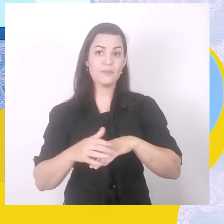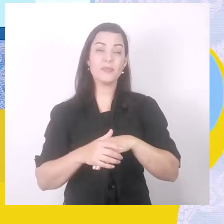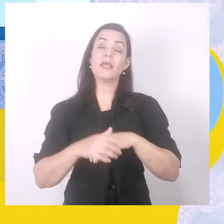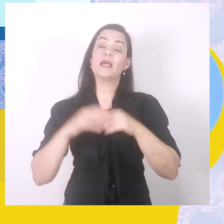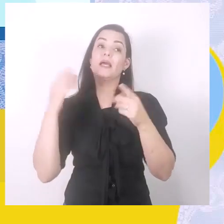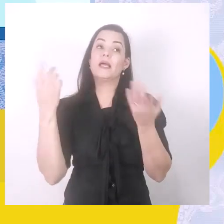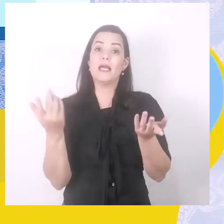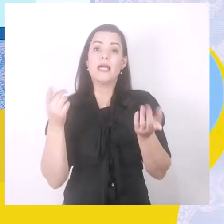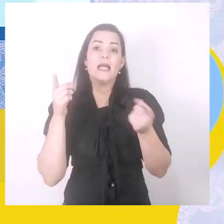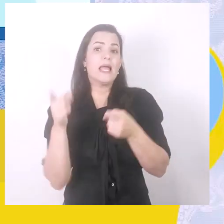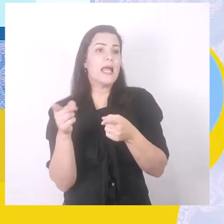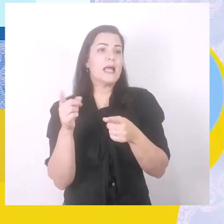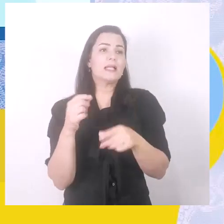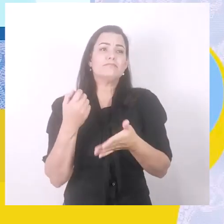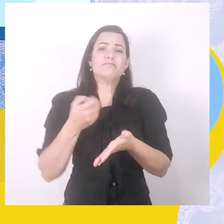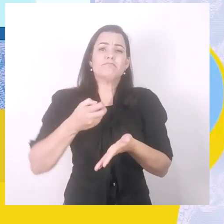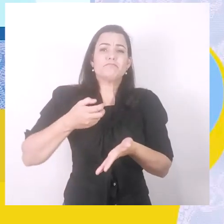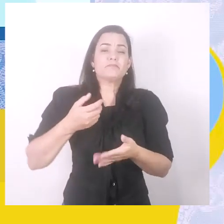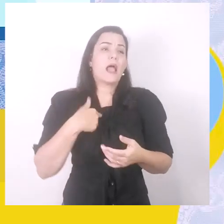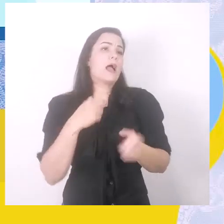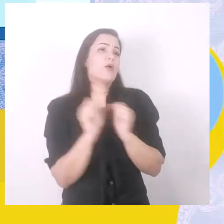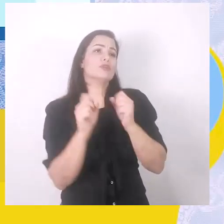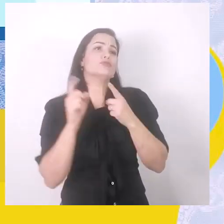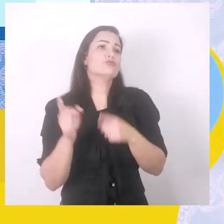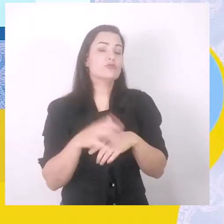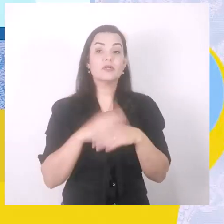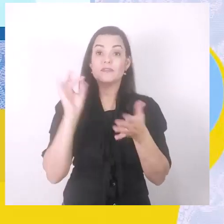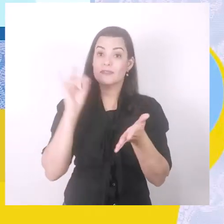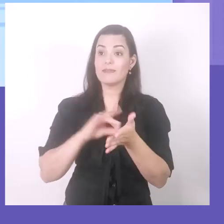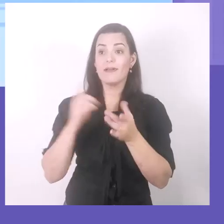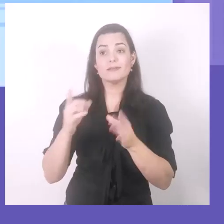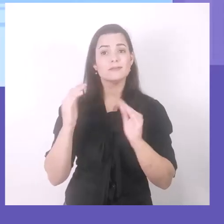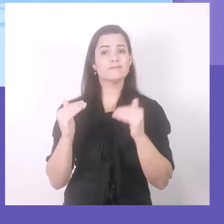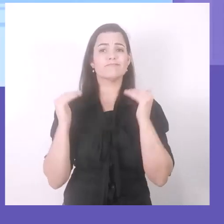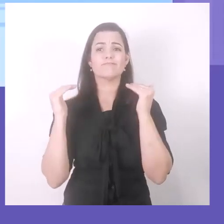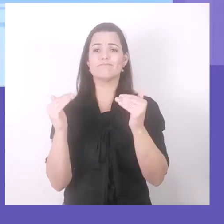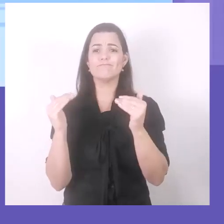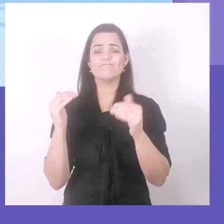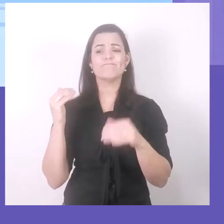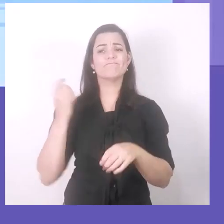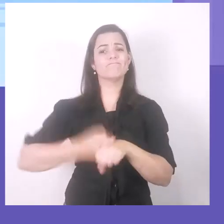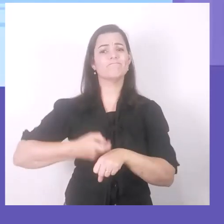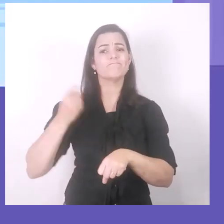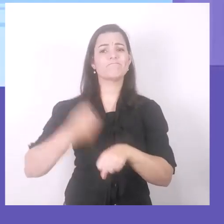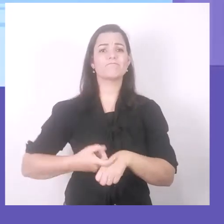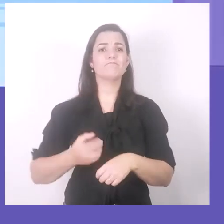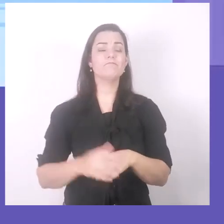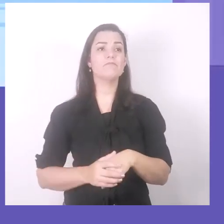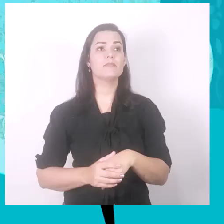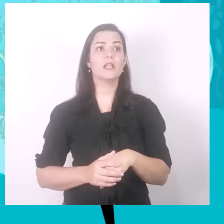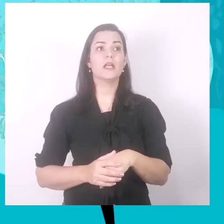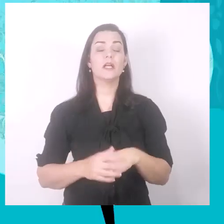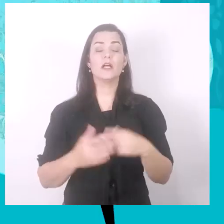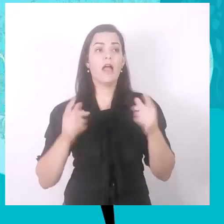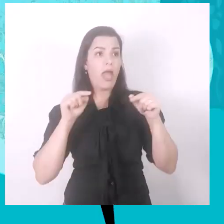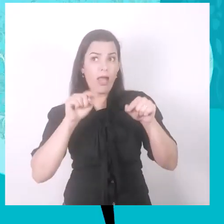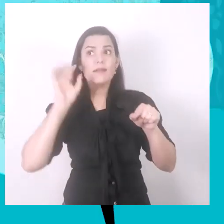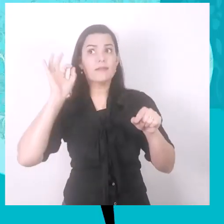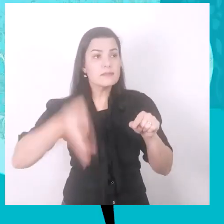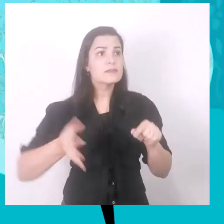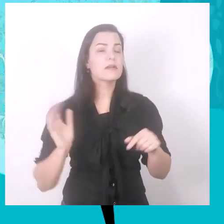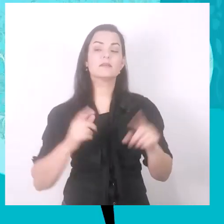muito tradicionalista, a Cinderela. Chega a ser extremista, uma loucura. E ela está certa. Não está não, Silvete. A